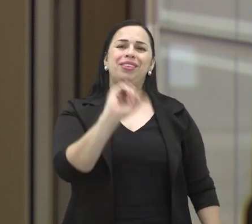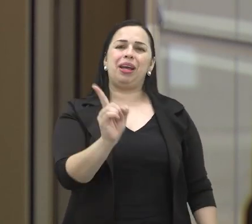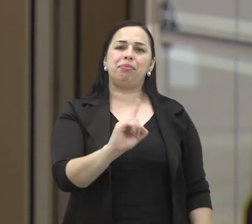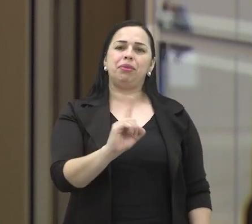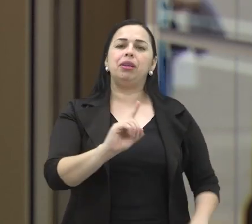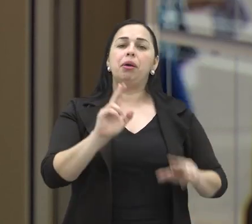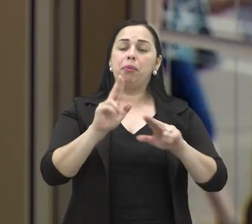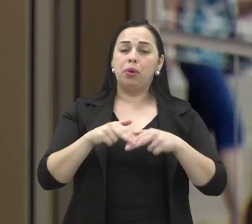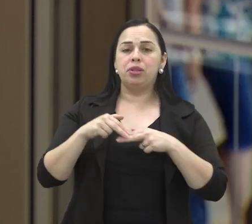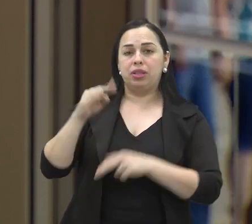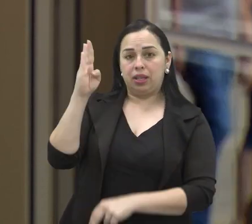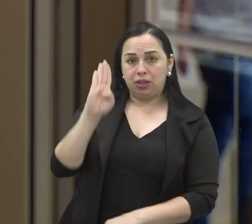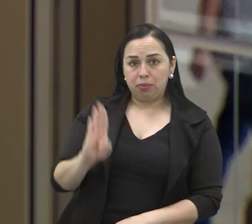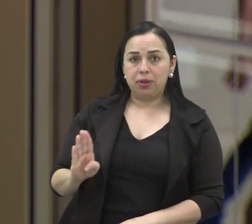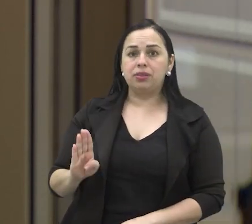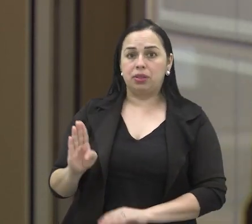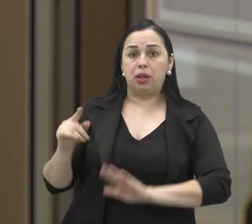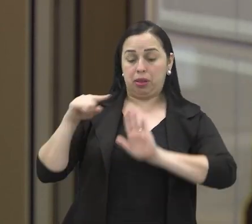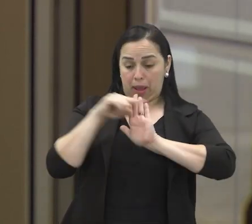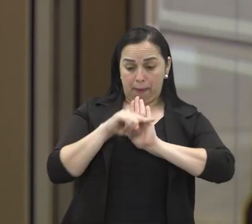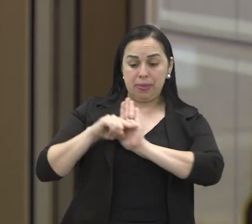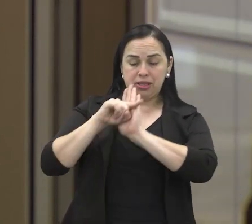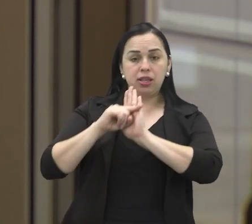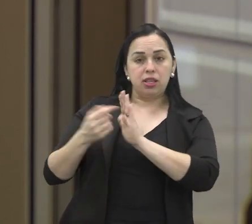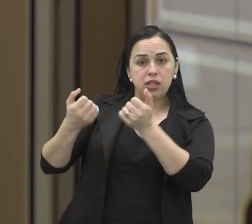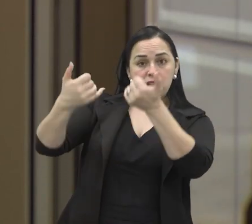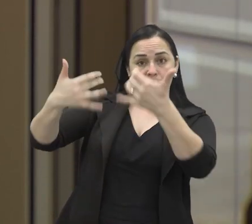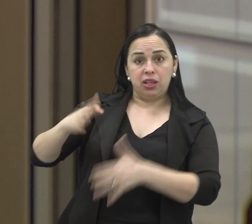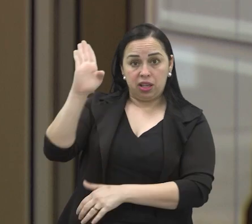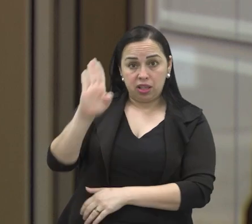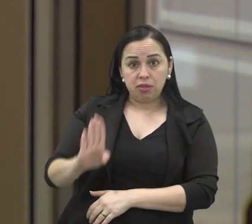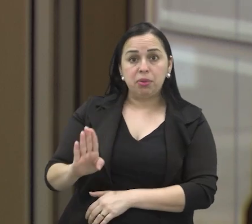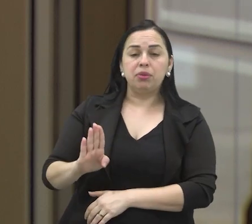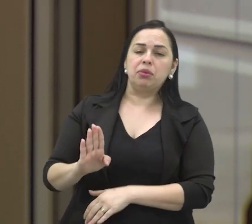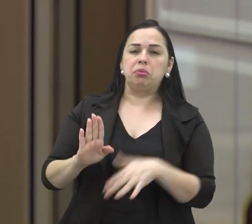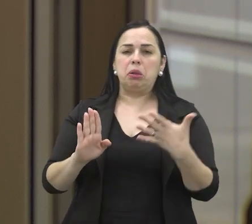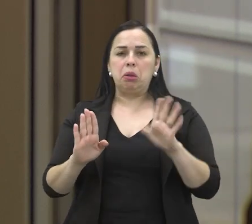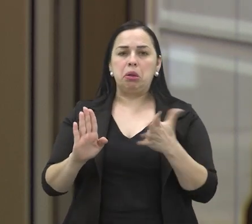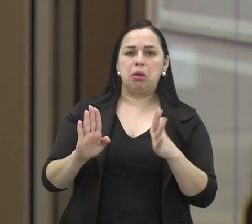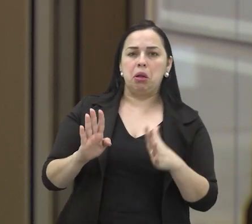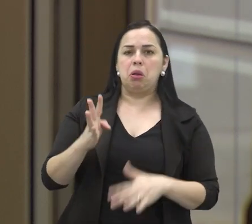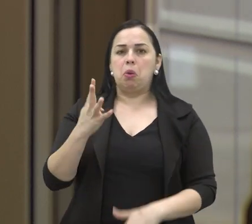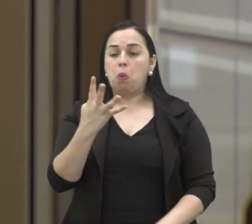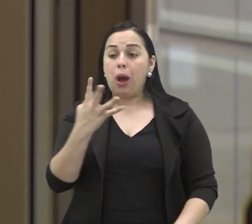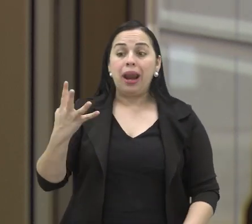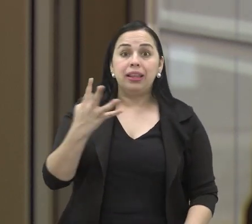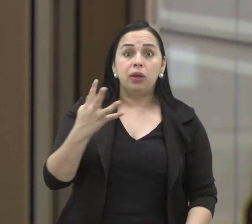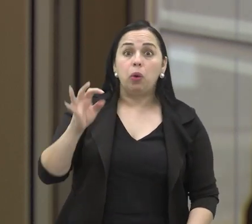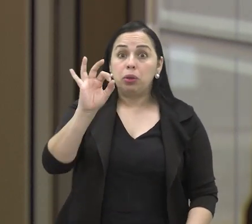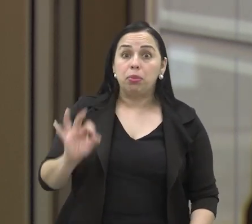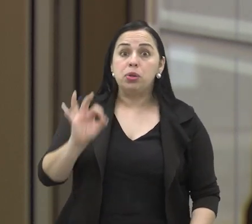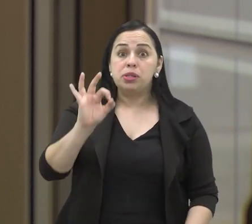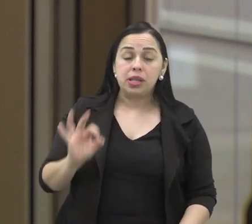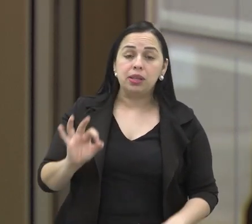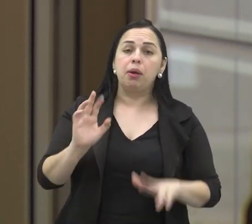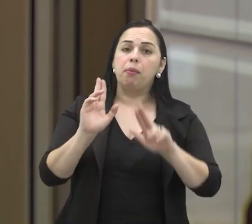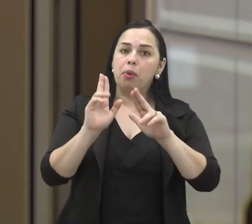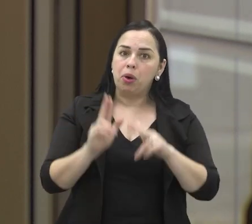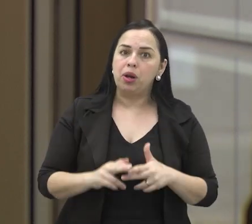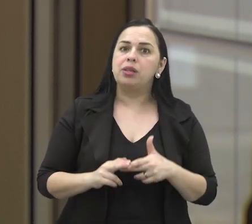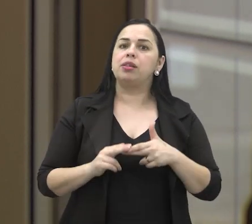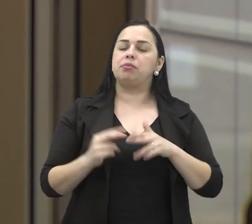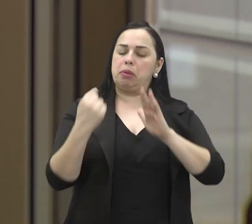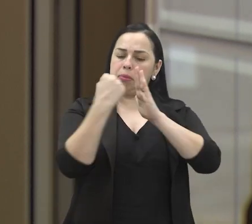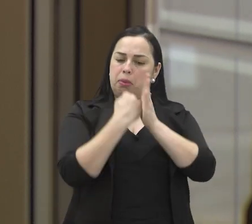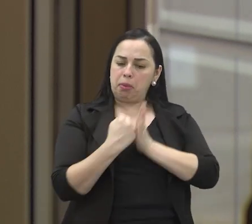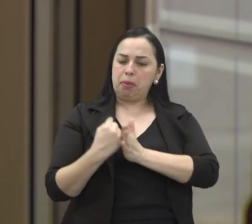de acordo com a mesma pesquisa do Atlas, esse número pode chegar até a 44%. Por isso, fazer o exame